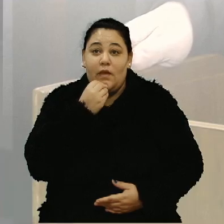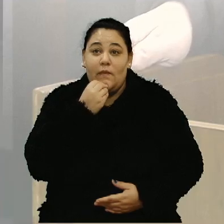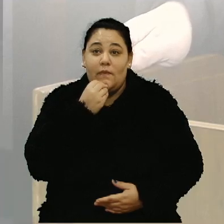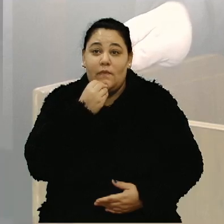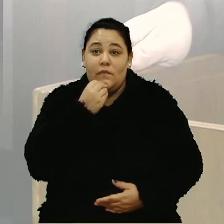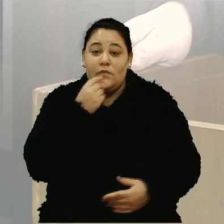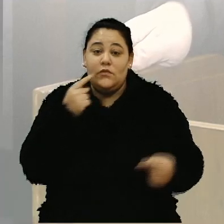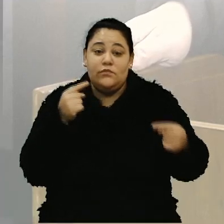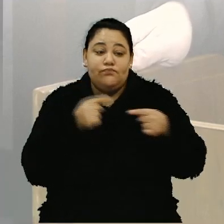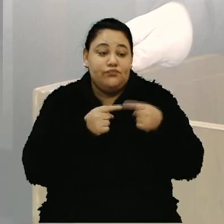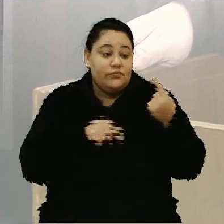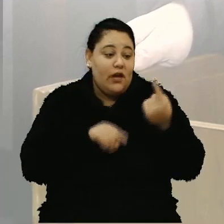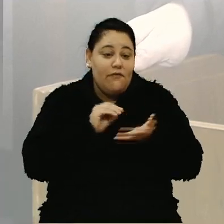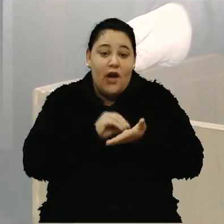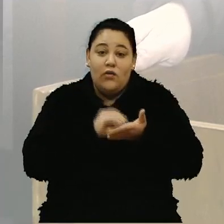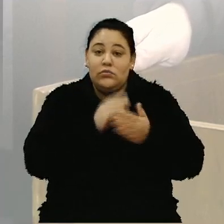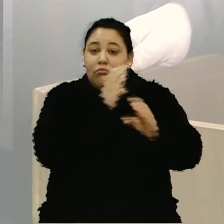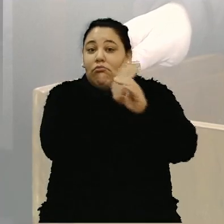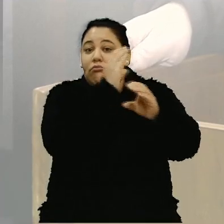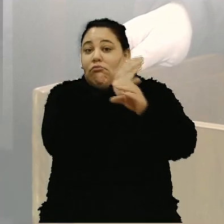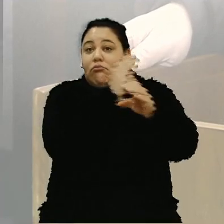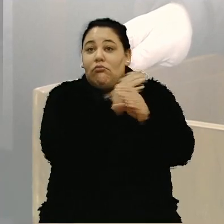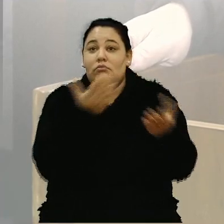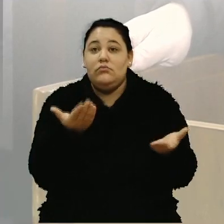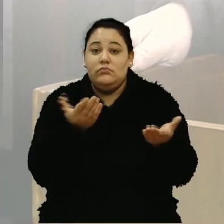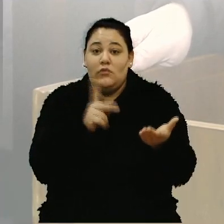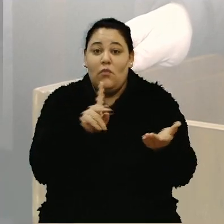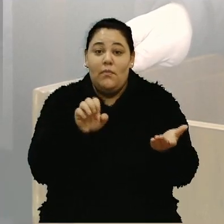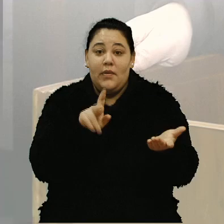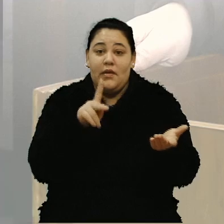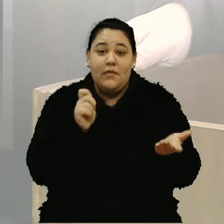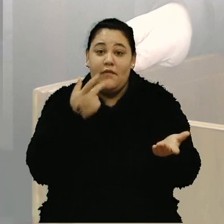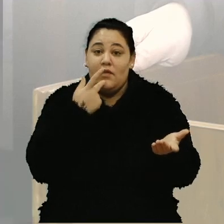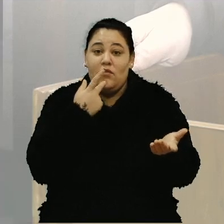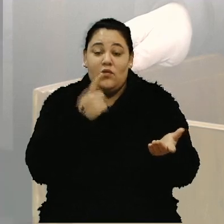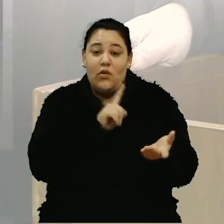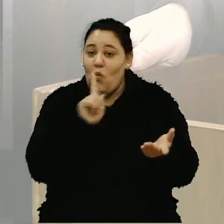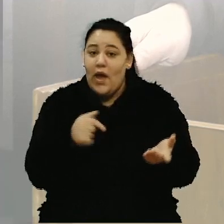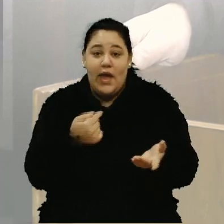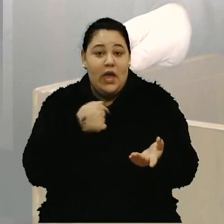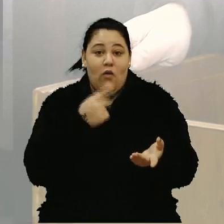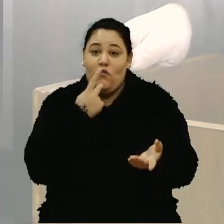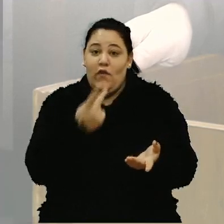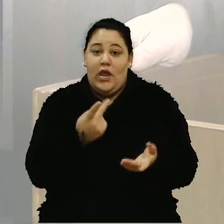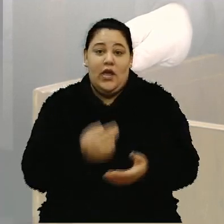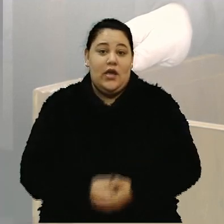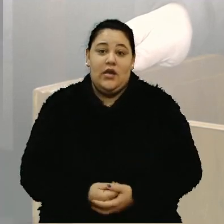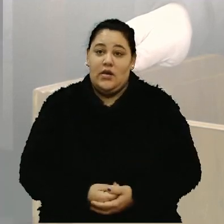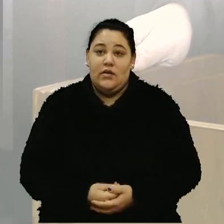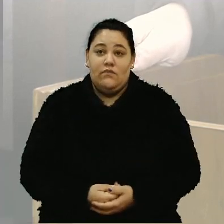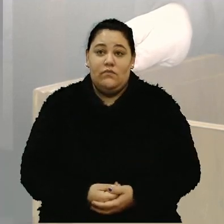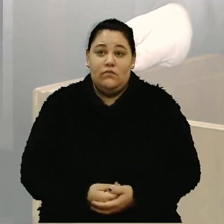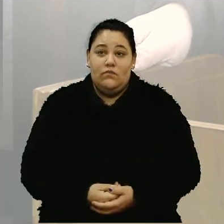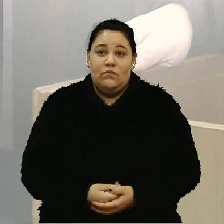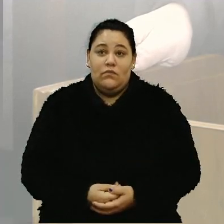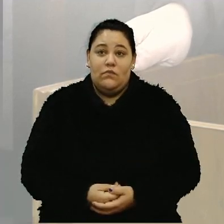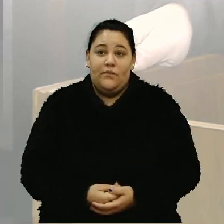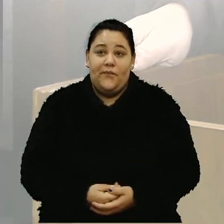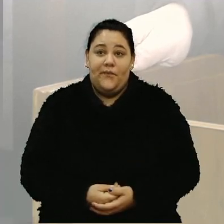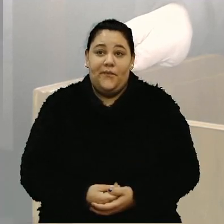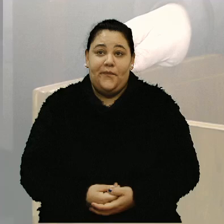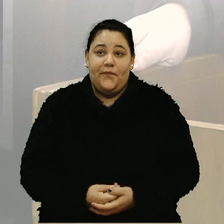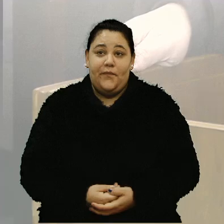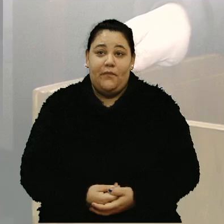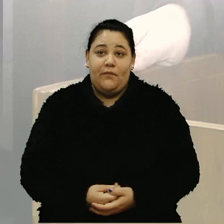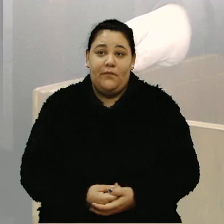entre eles. Tá aqui, o Pepe falou, não fui eu que falei. Foi o Pepe que falou, tá